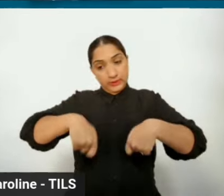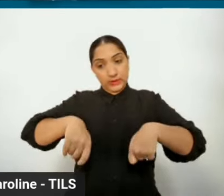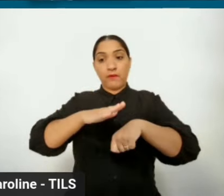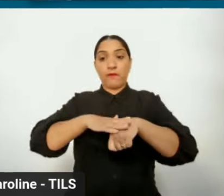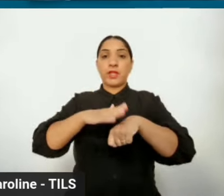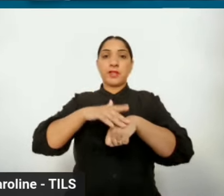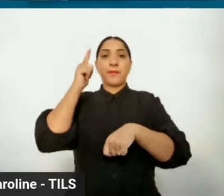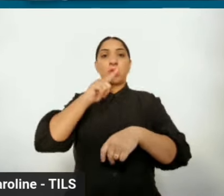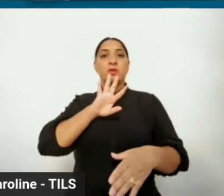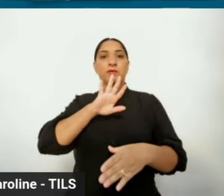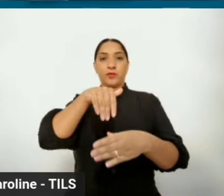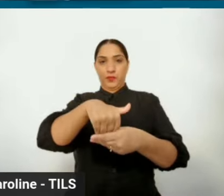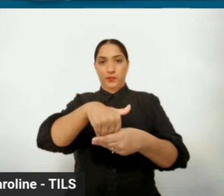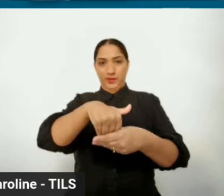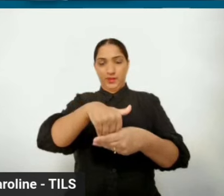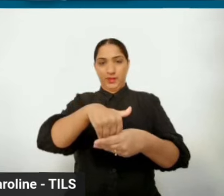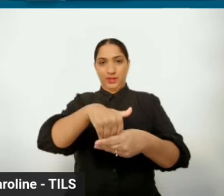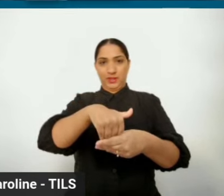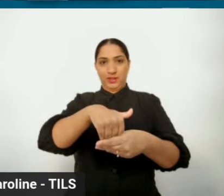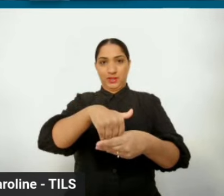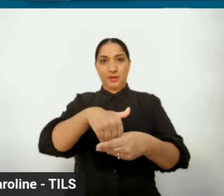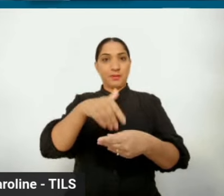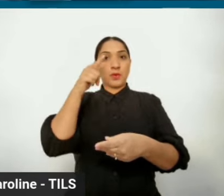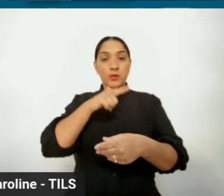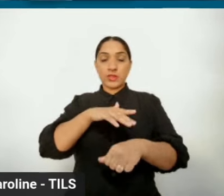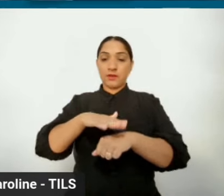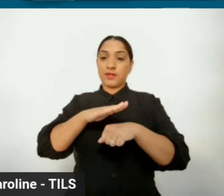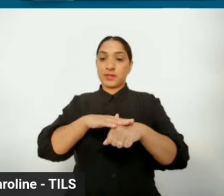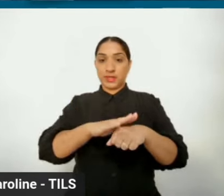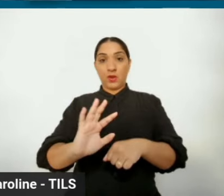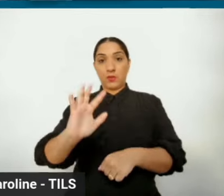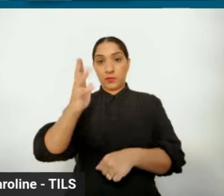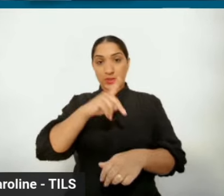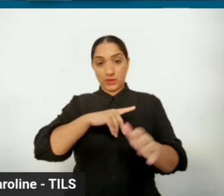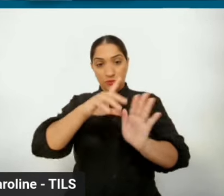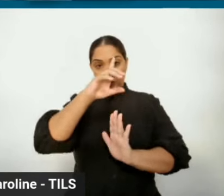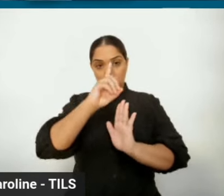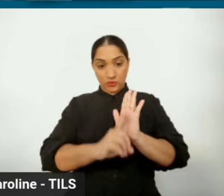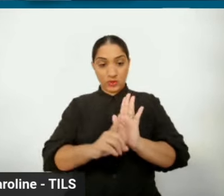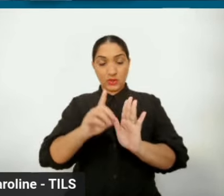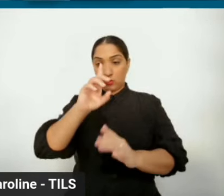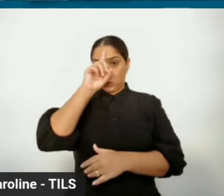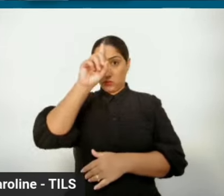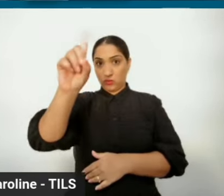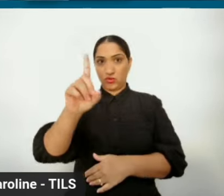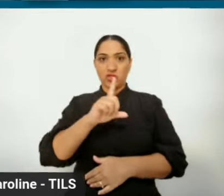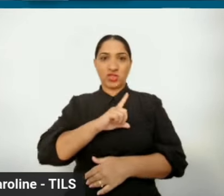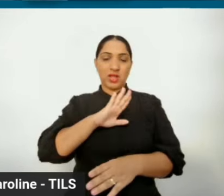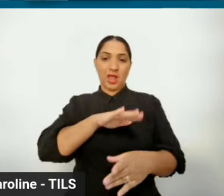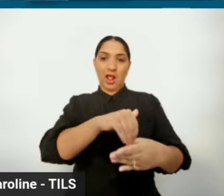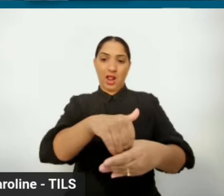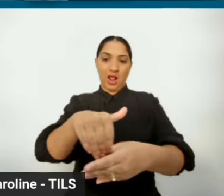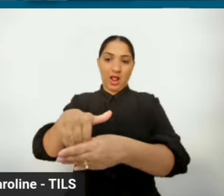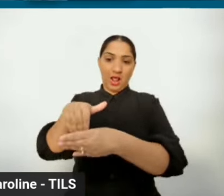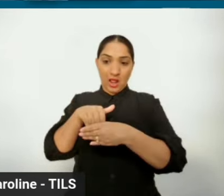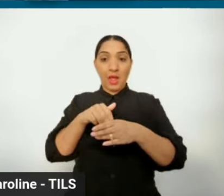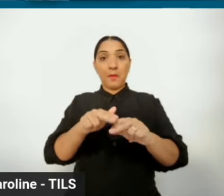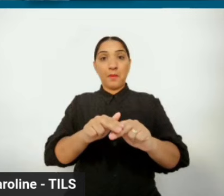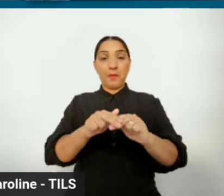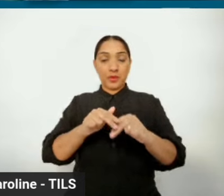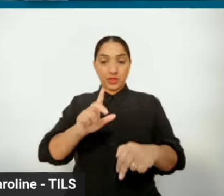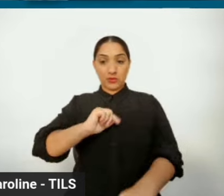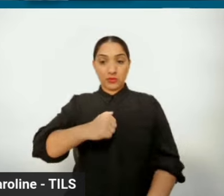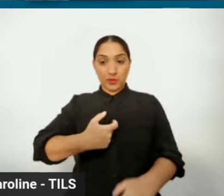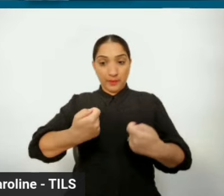para a garantia do seu direito ao voto no dia das eleições. E é com isso que temos que